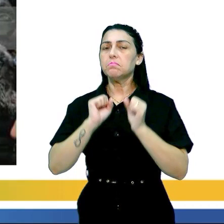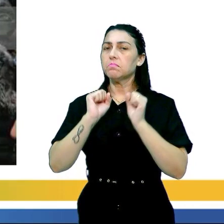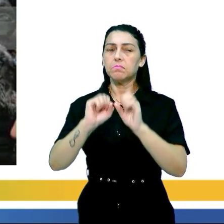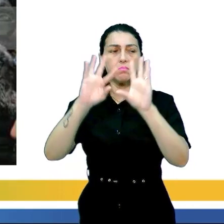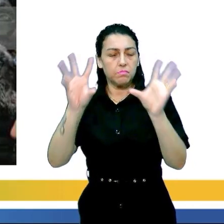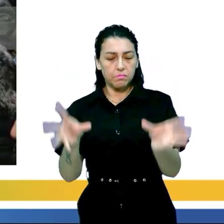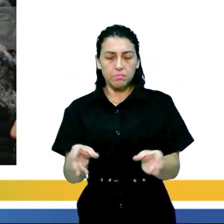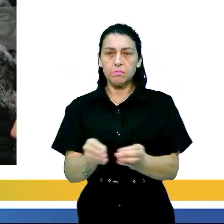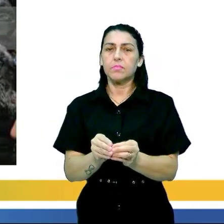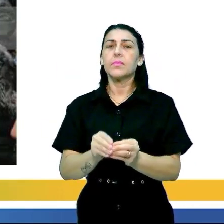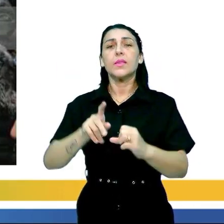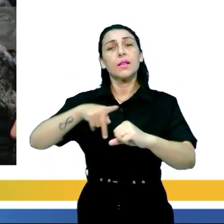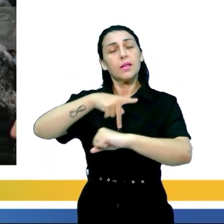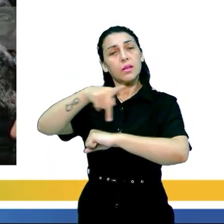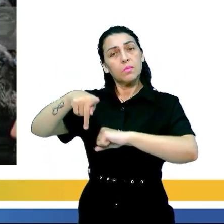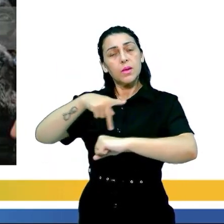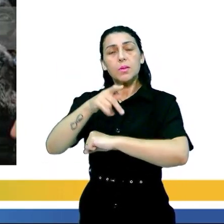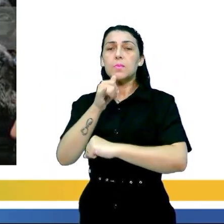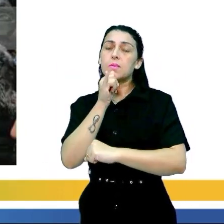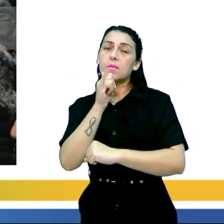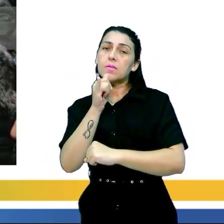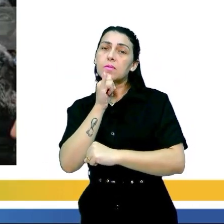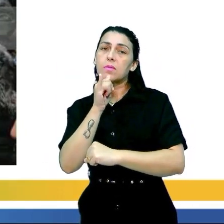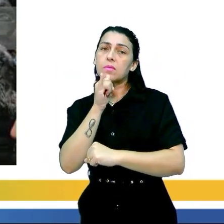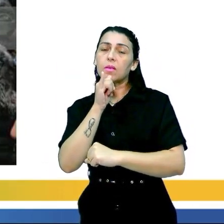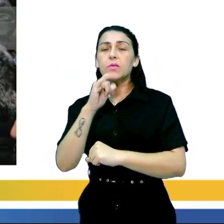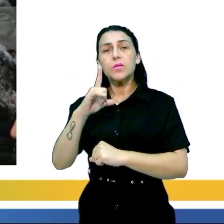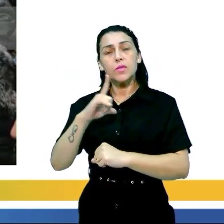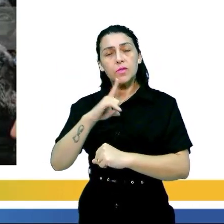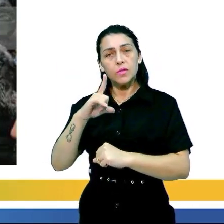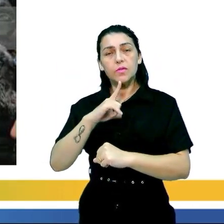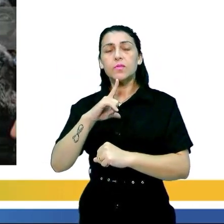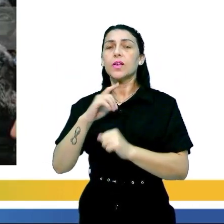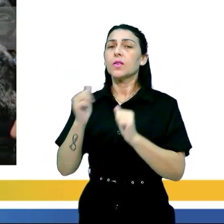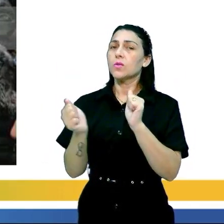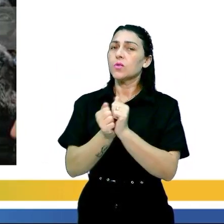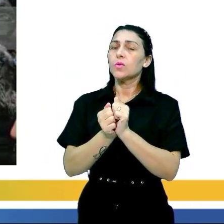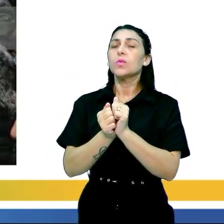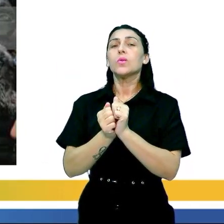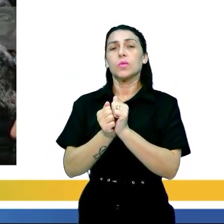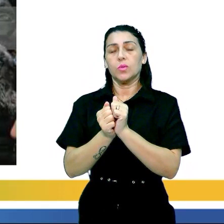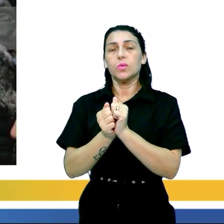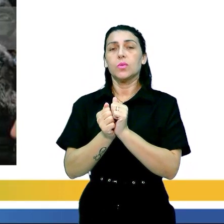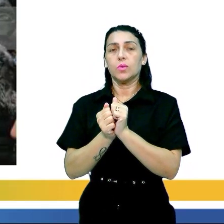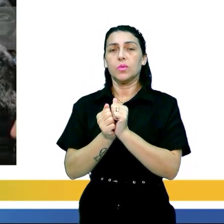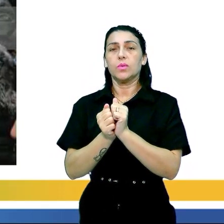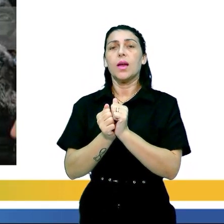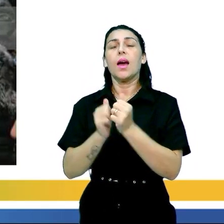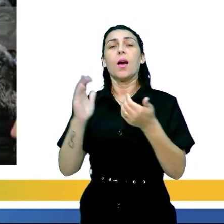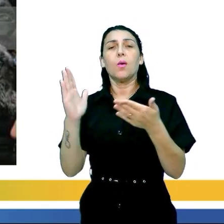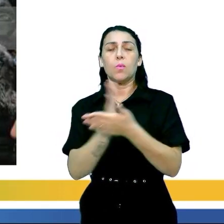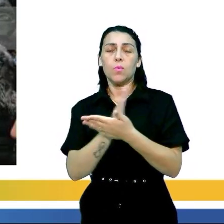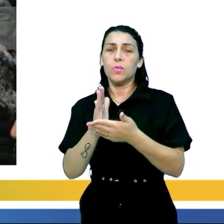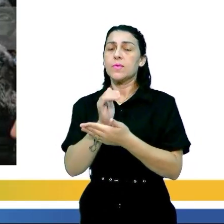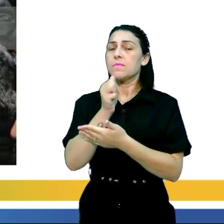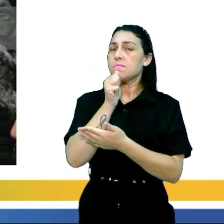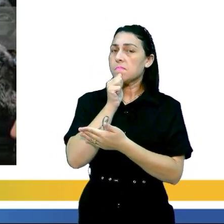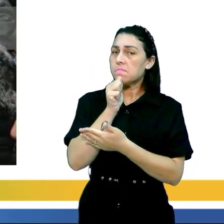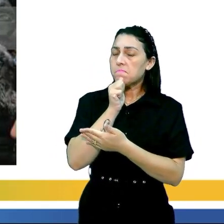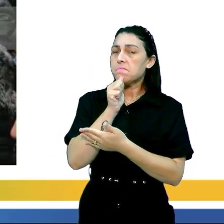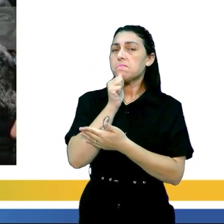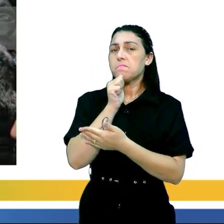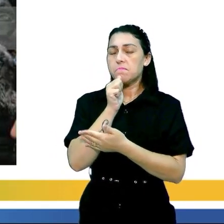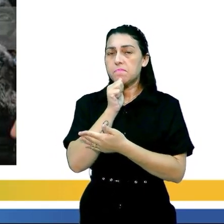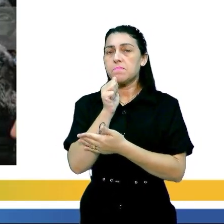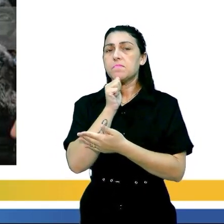pode resumir aí os países, por exemplo, que estiveram envolvidos na Primavera Árabe. Muitos deles ainda, como eu